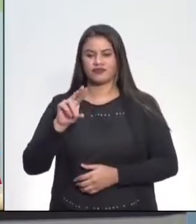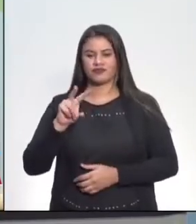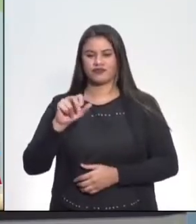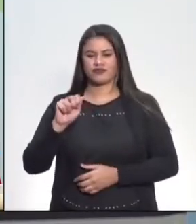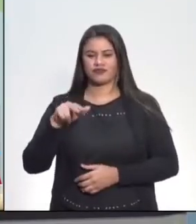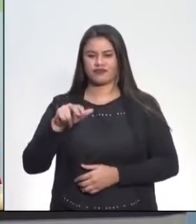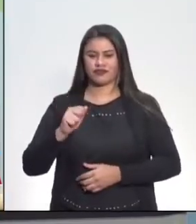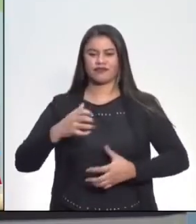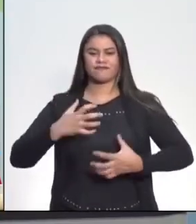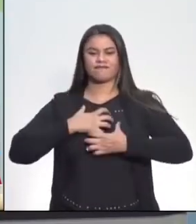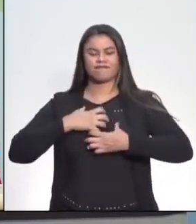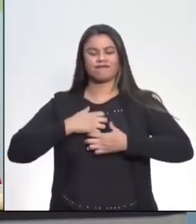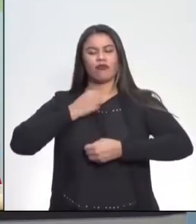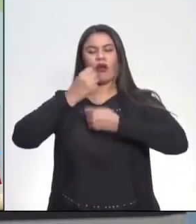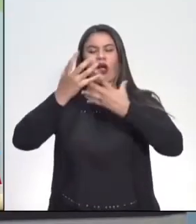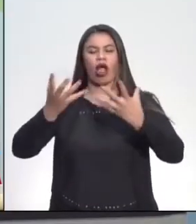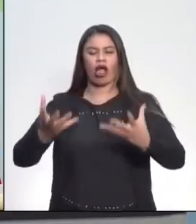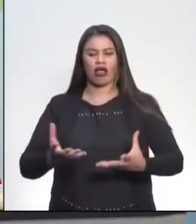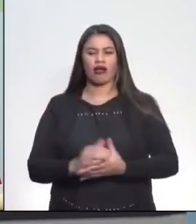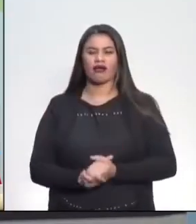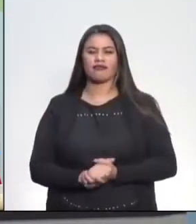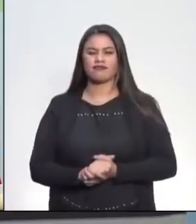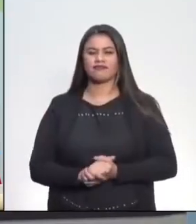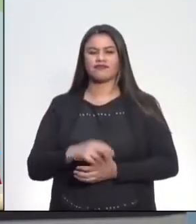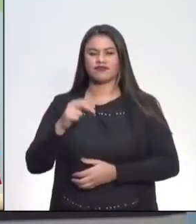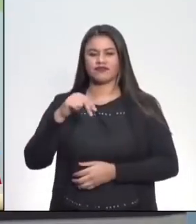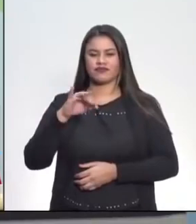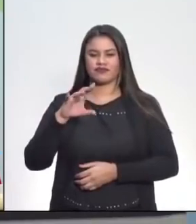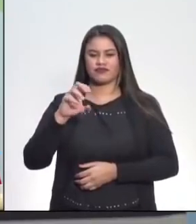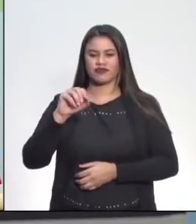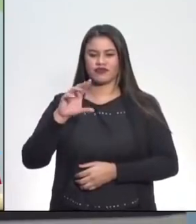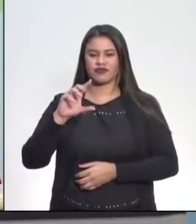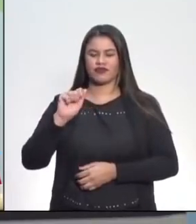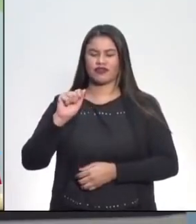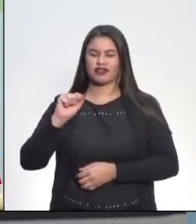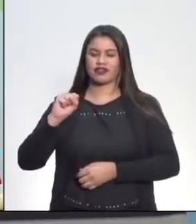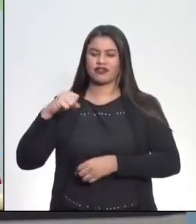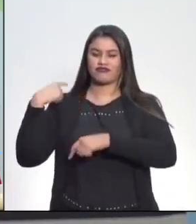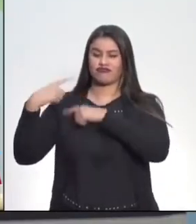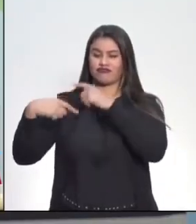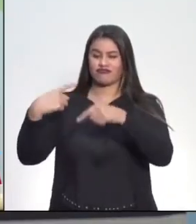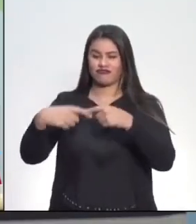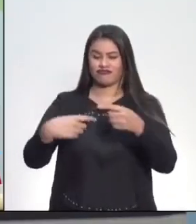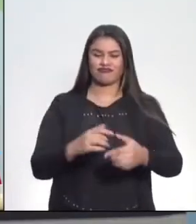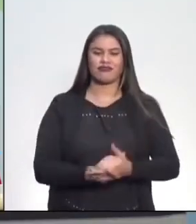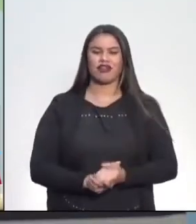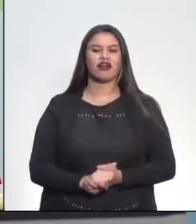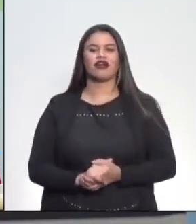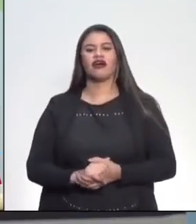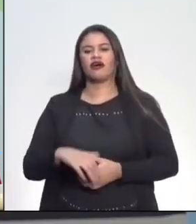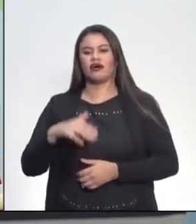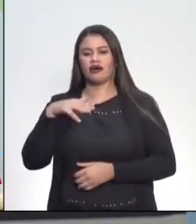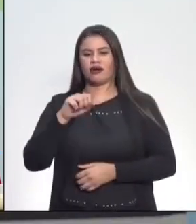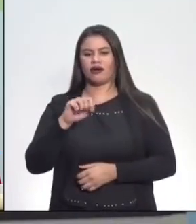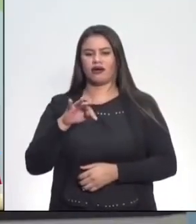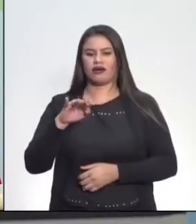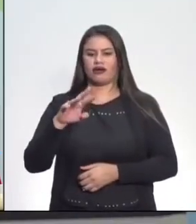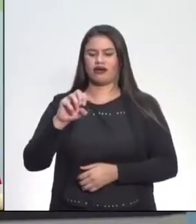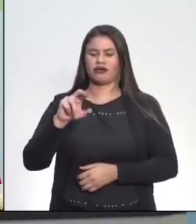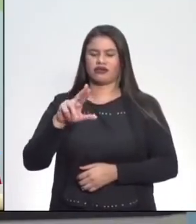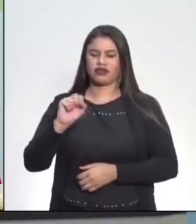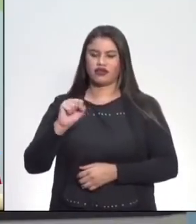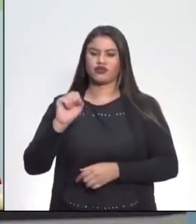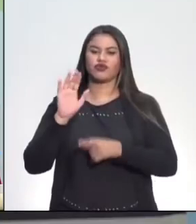que é porque você se expressa. O Nicolas, porque passa por gerações. O Mateus, porque é importante para a